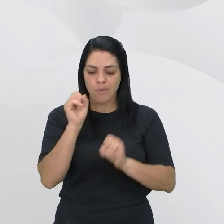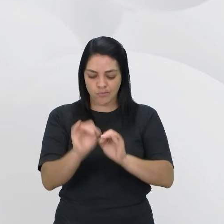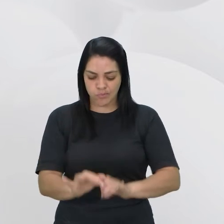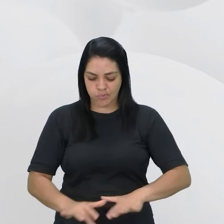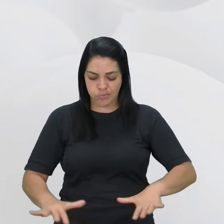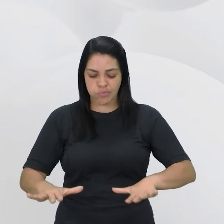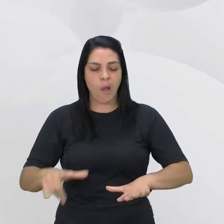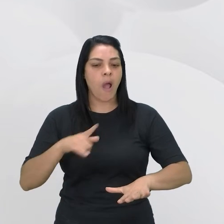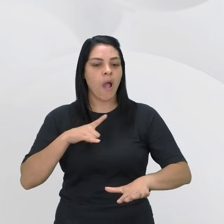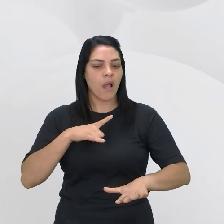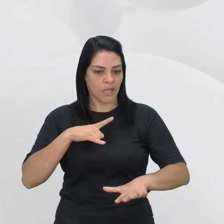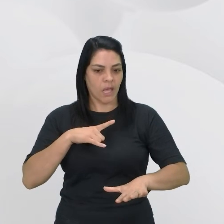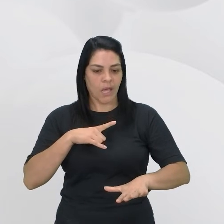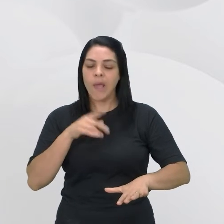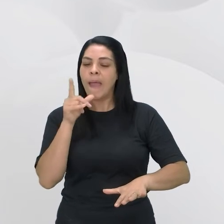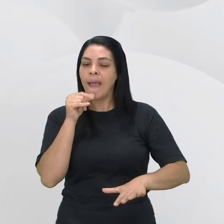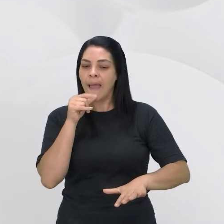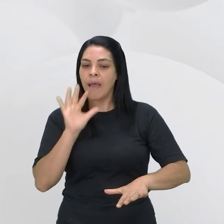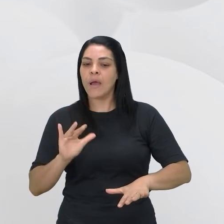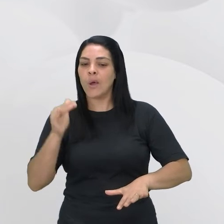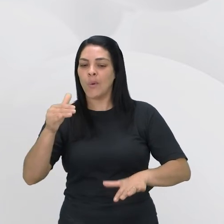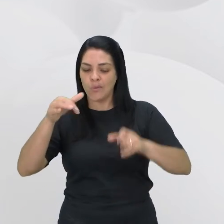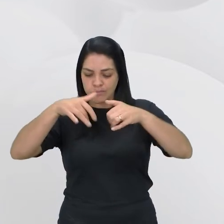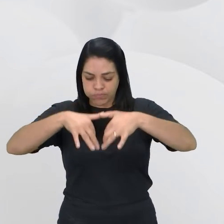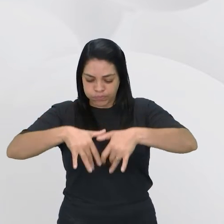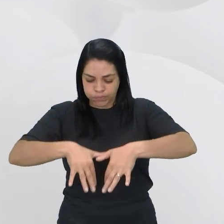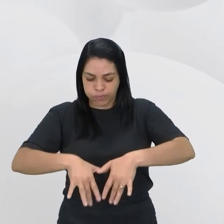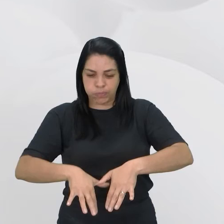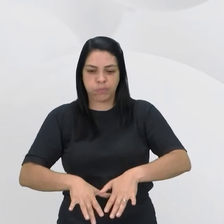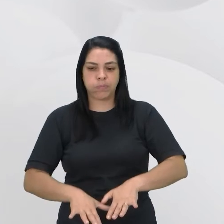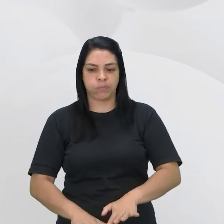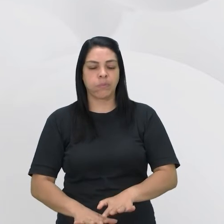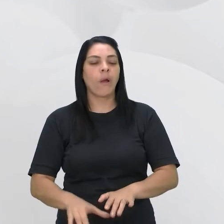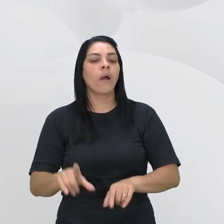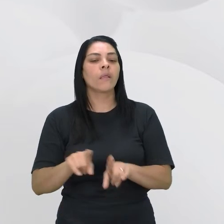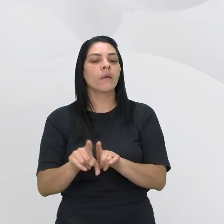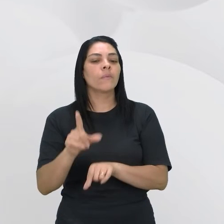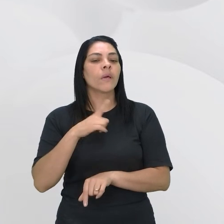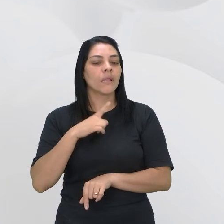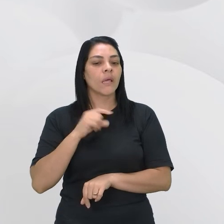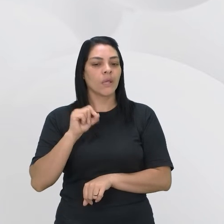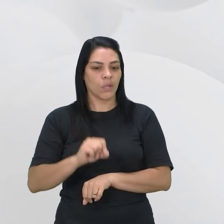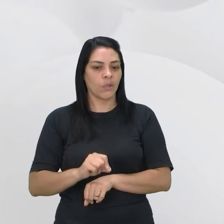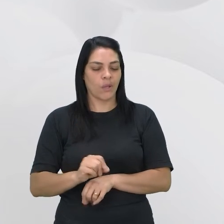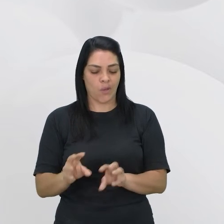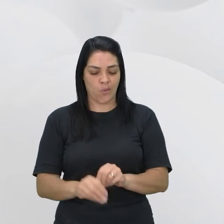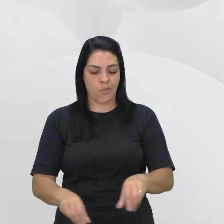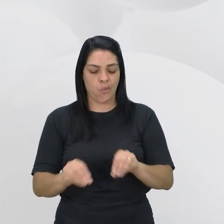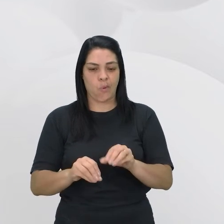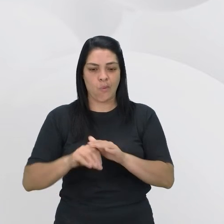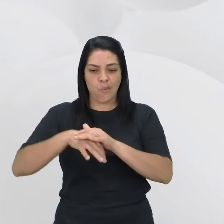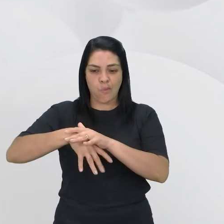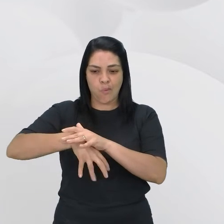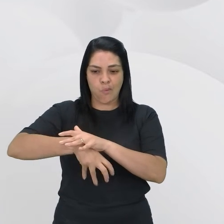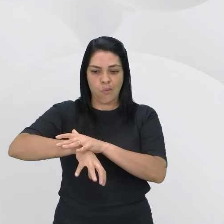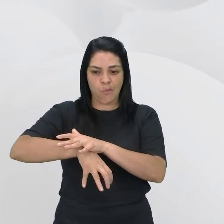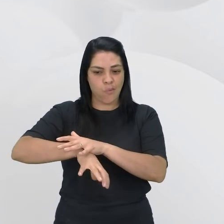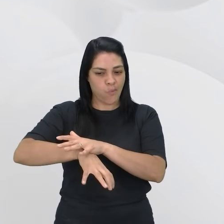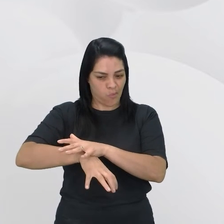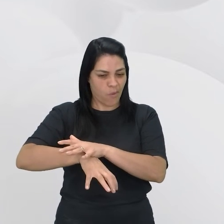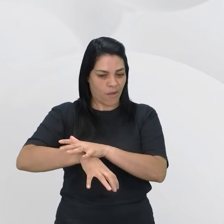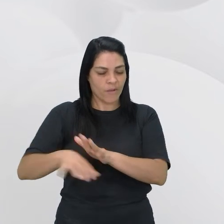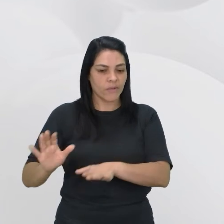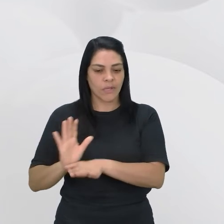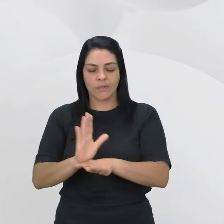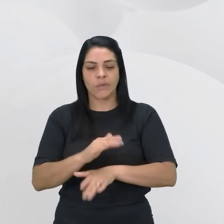copa, né? Parte da água, quando passa a infiltrar, também daí tem o solo lá com as raízes que contribuem para esse